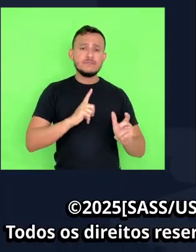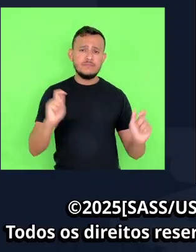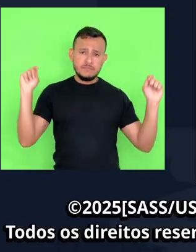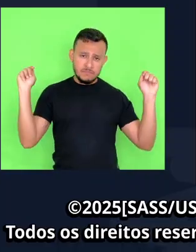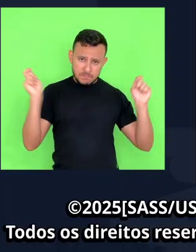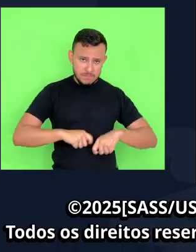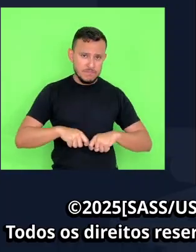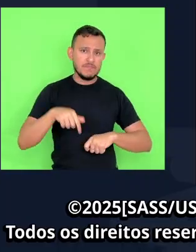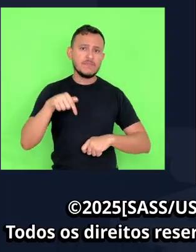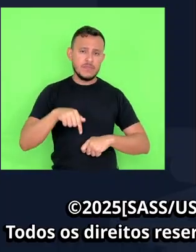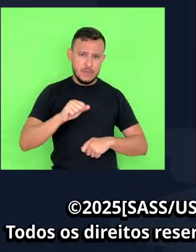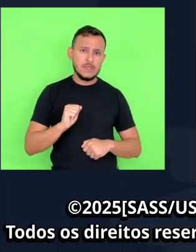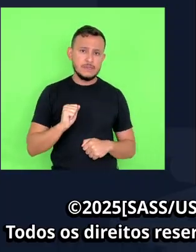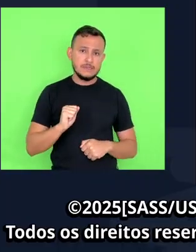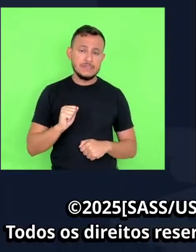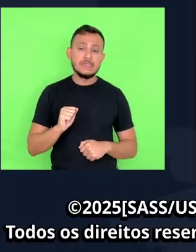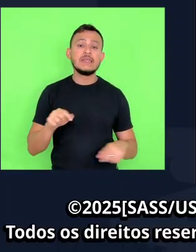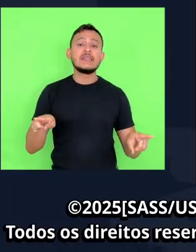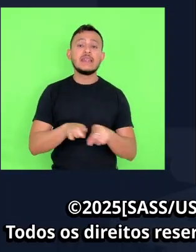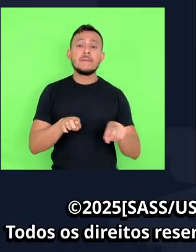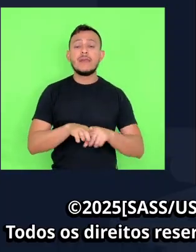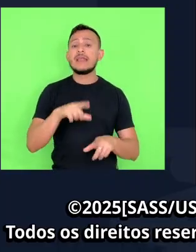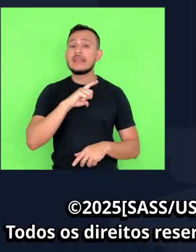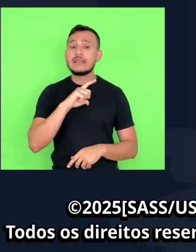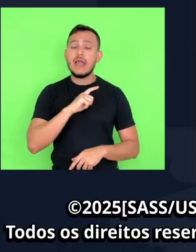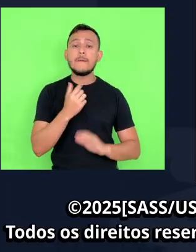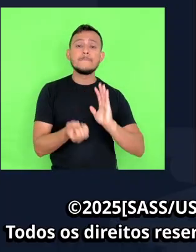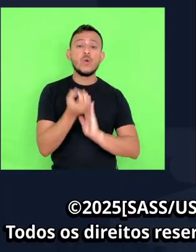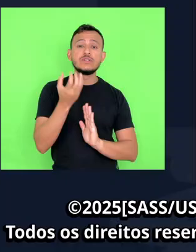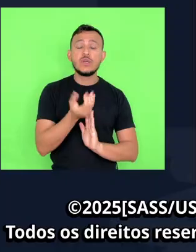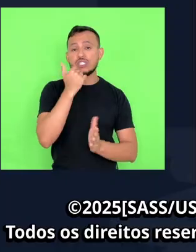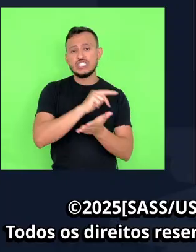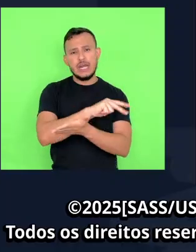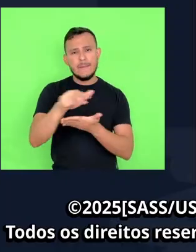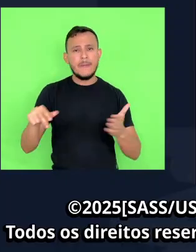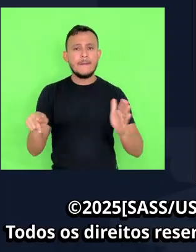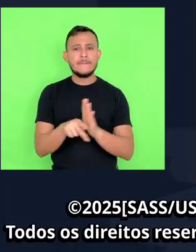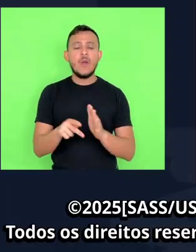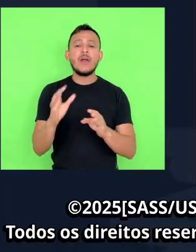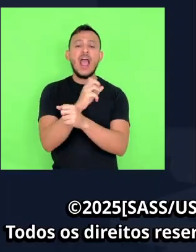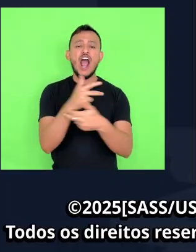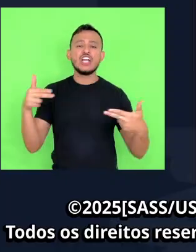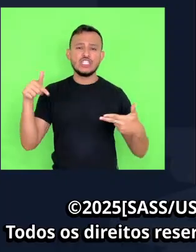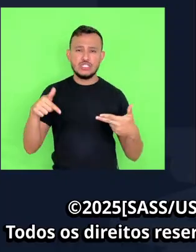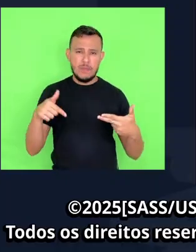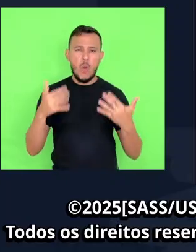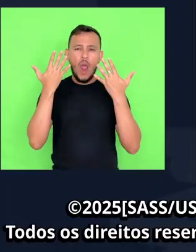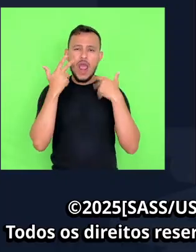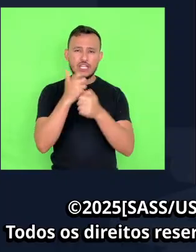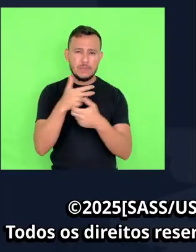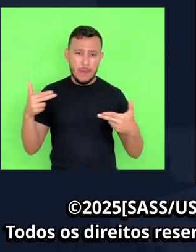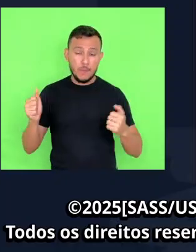de acidificação, está a produção de alimentos de origem animal. E também